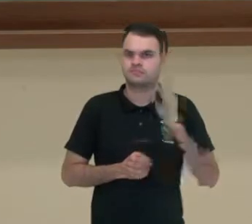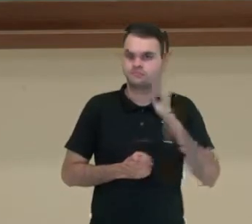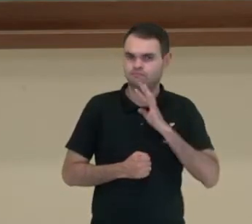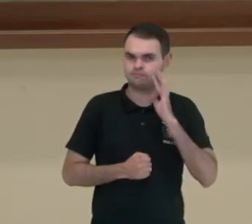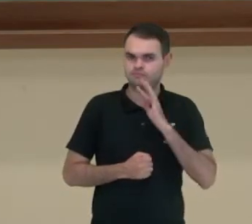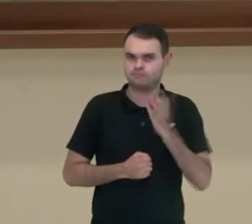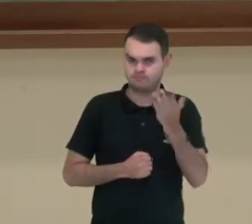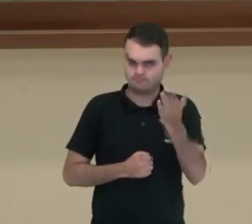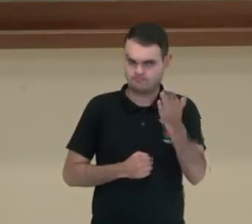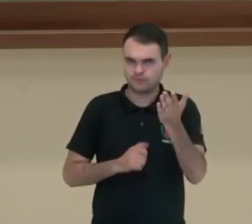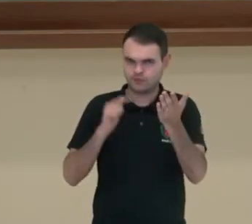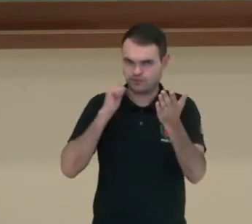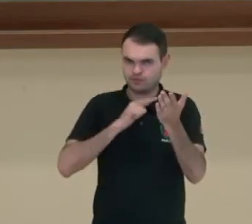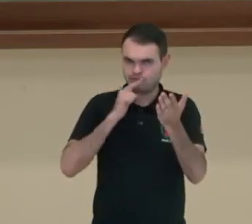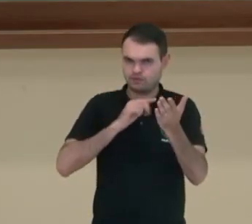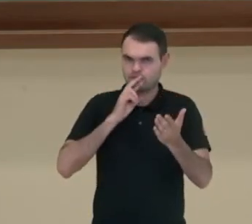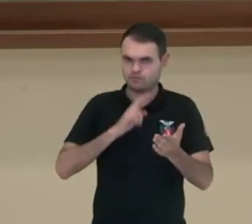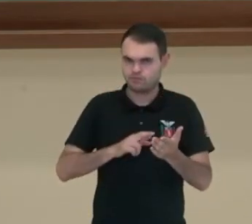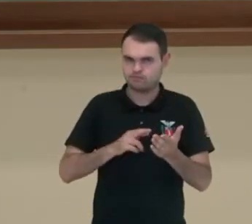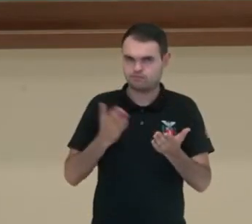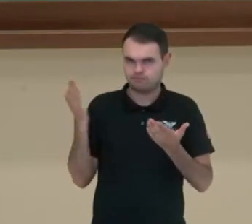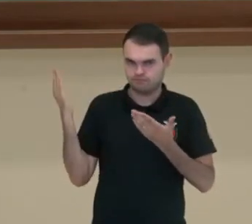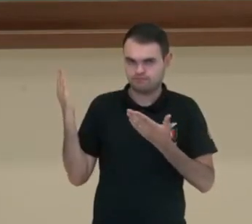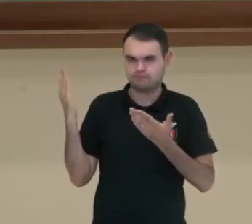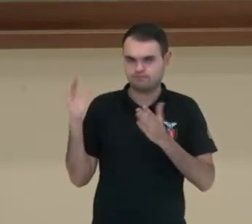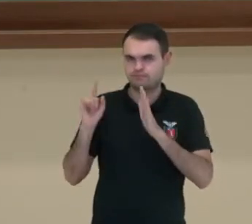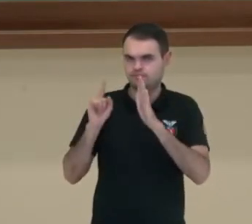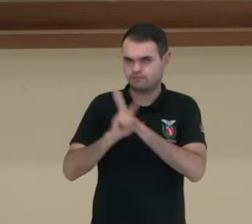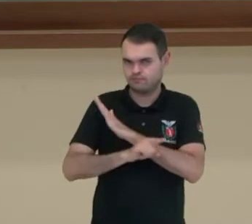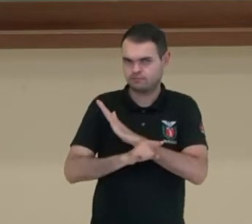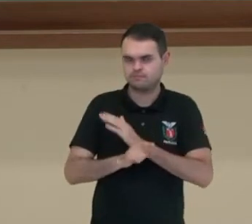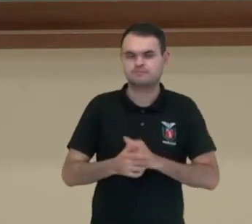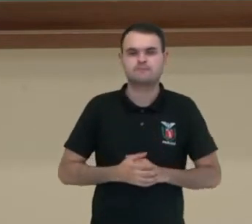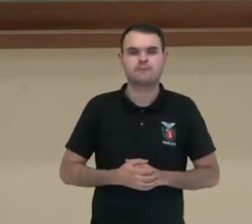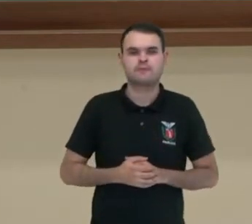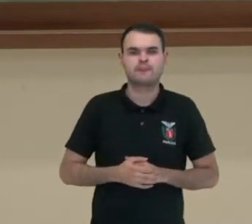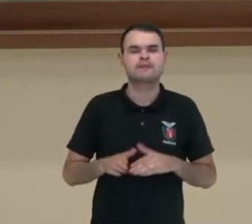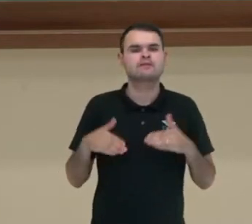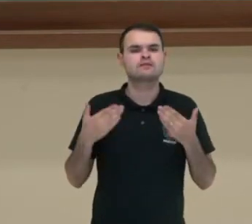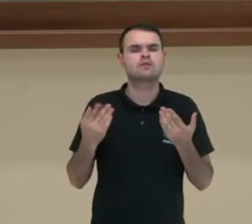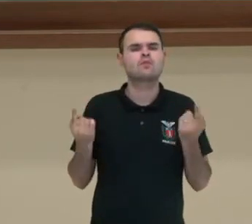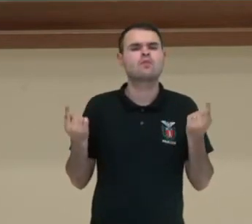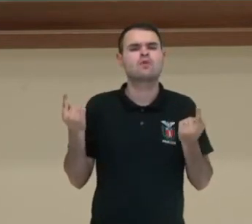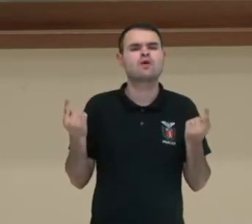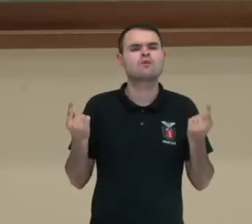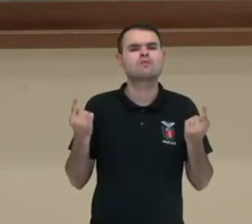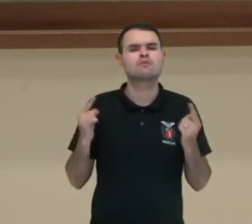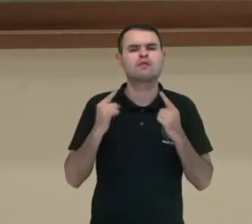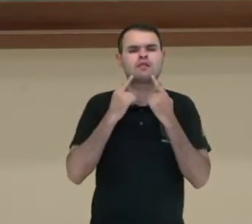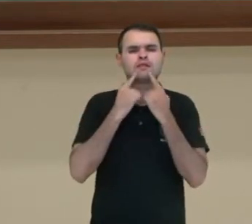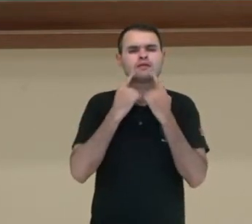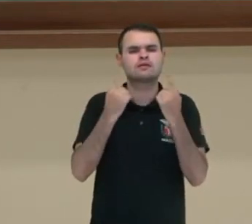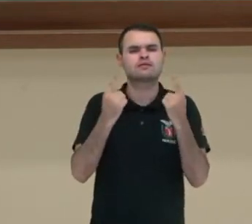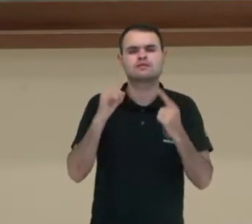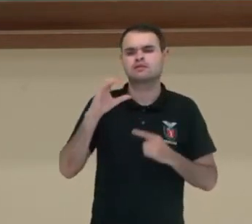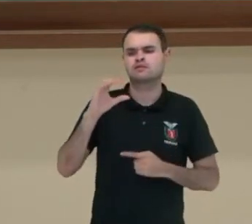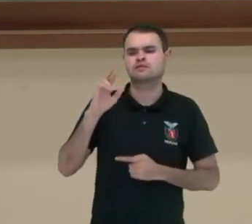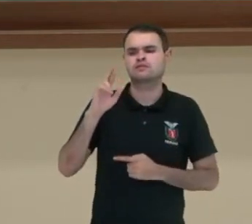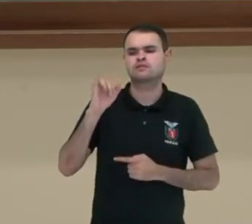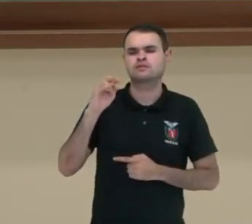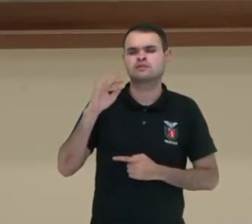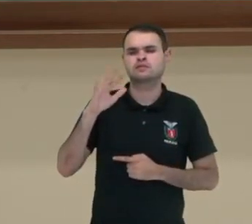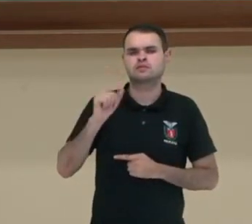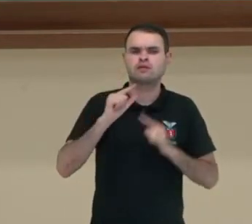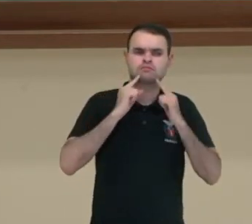Legal! E aí, você conseguiu responder a perguntinha que o professor realizou? Então, qual é a crítica, né, proposta dentro deste